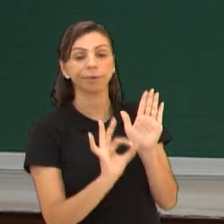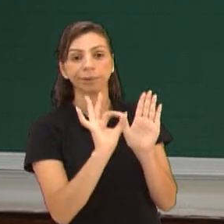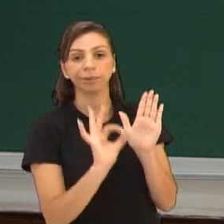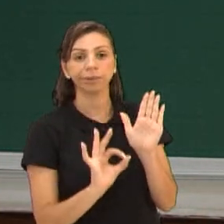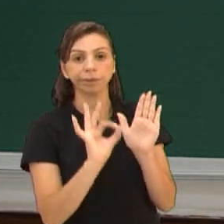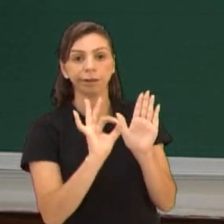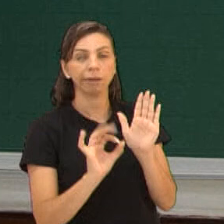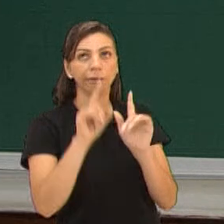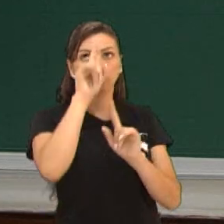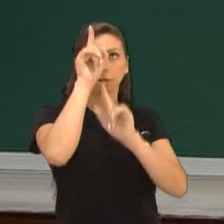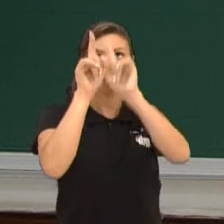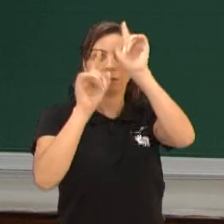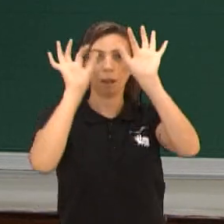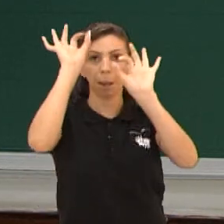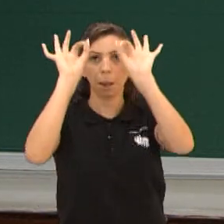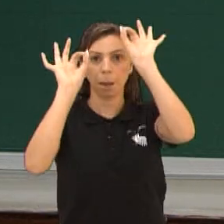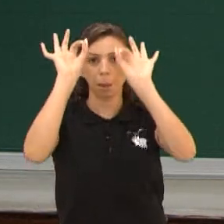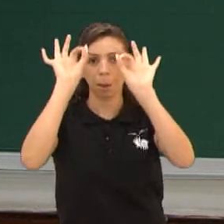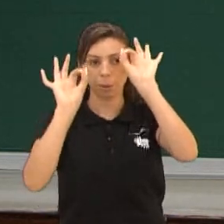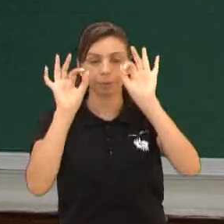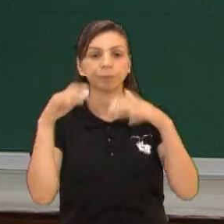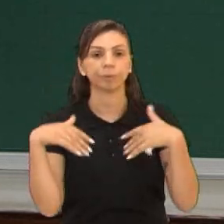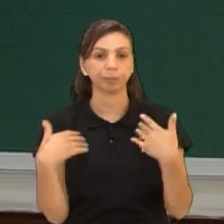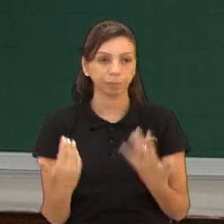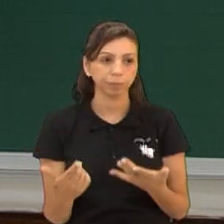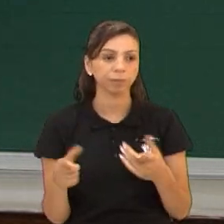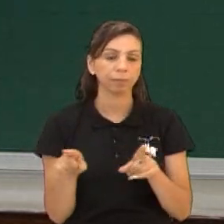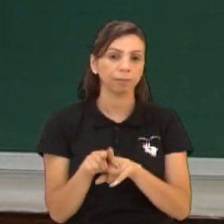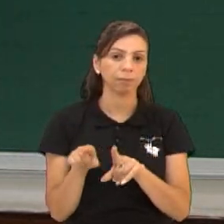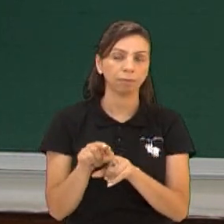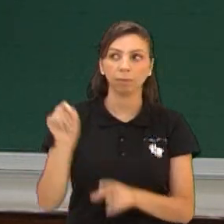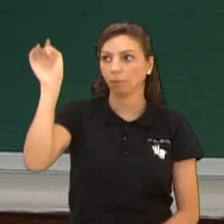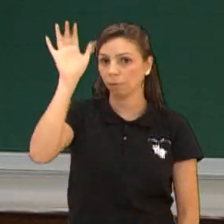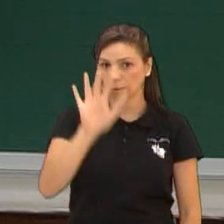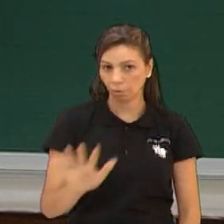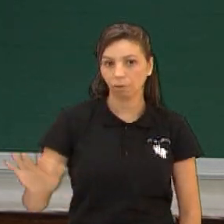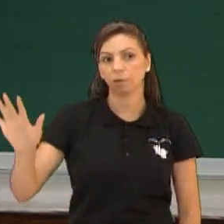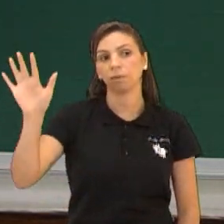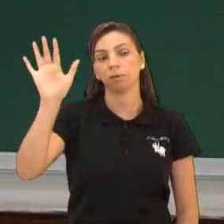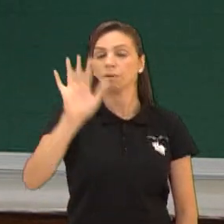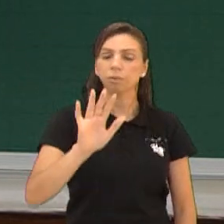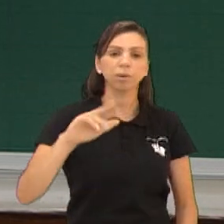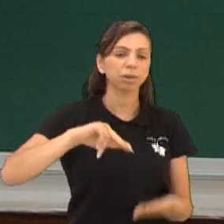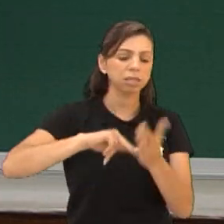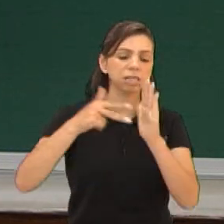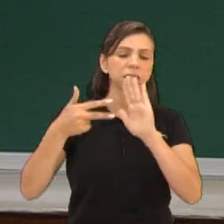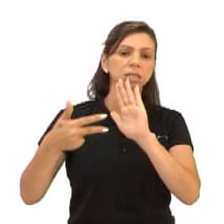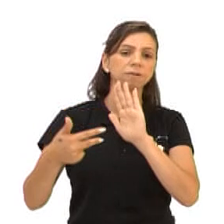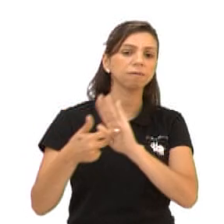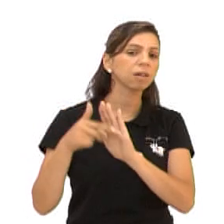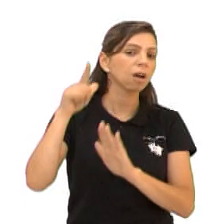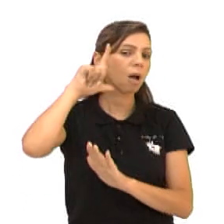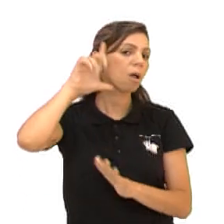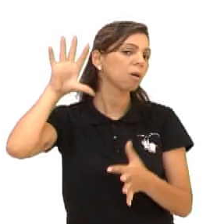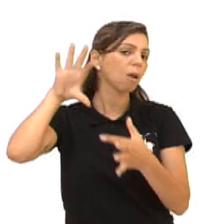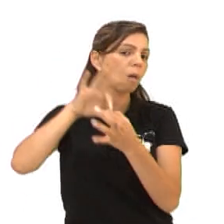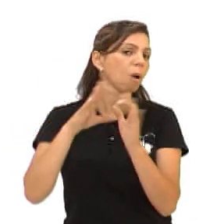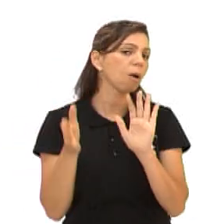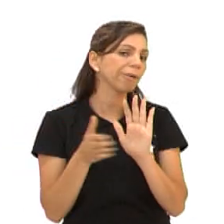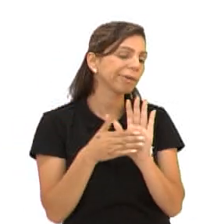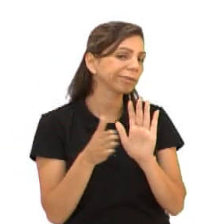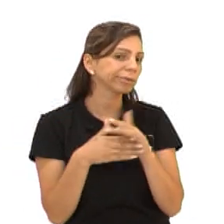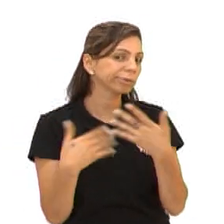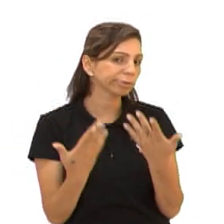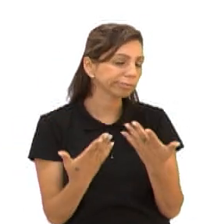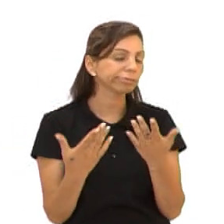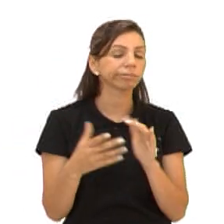do pensamento e nós temos aqui nessa imagem justamente o que é lógica se propõe se propõe a ser